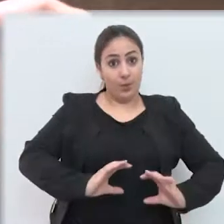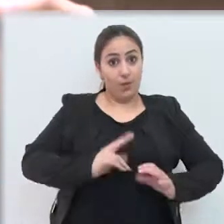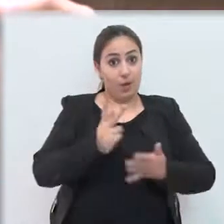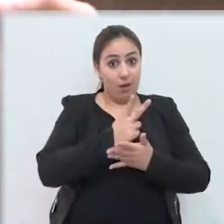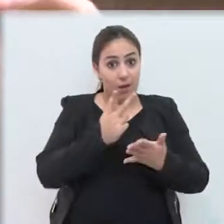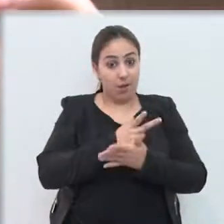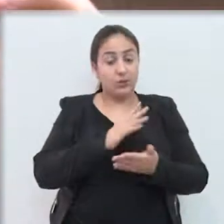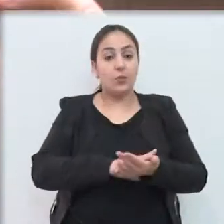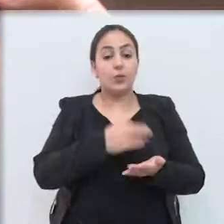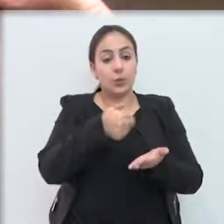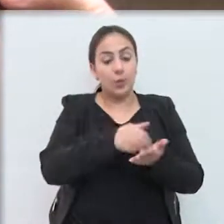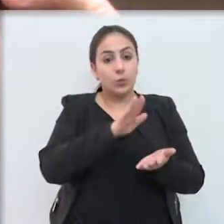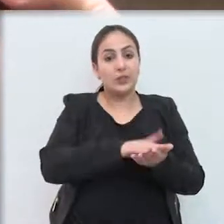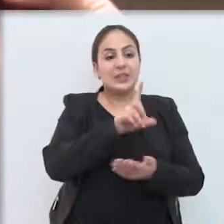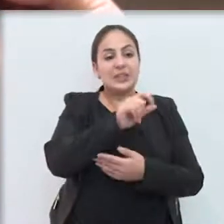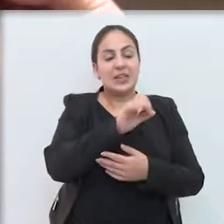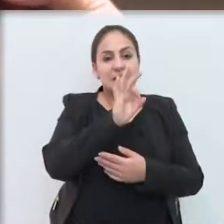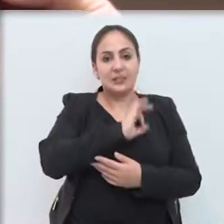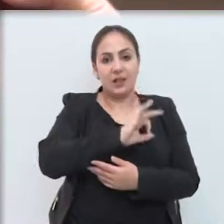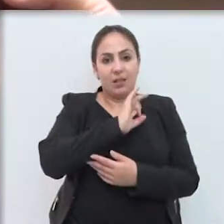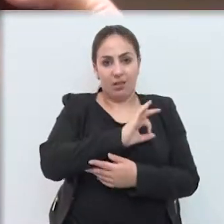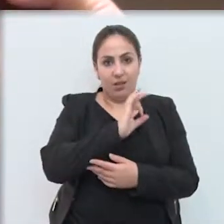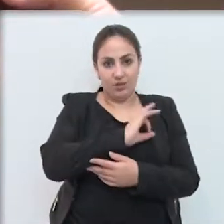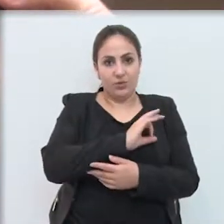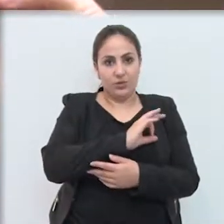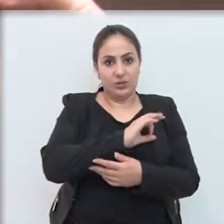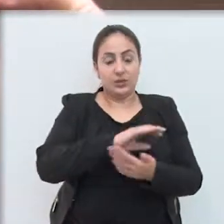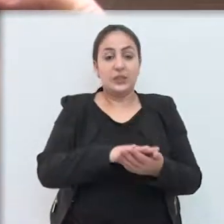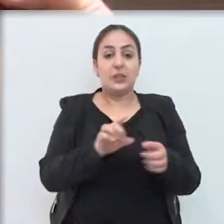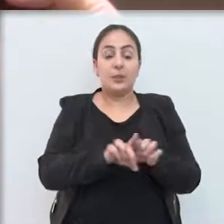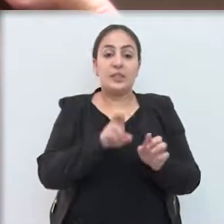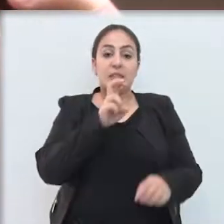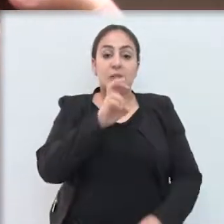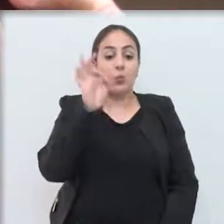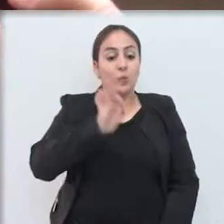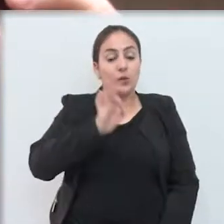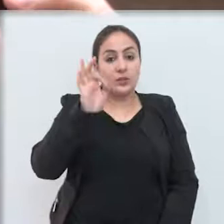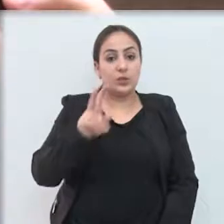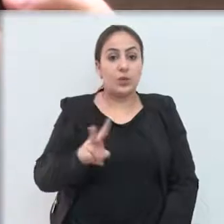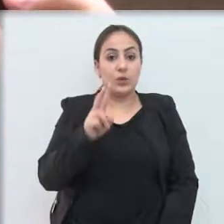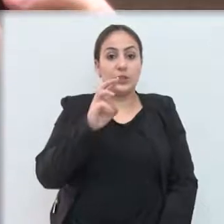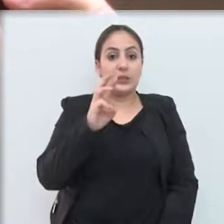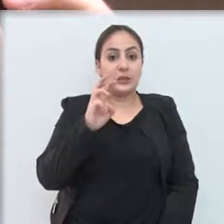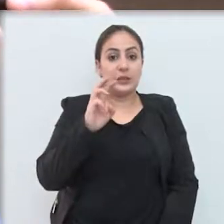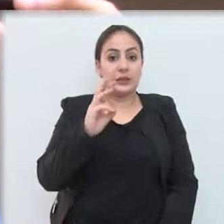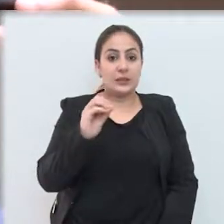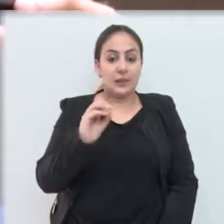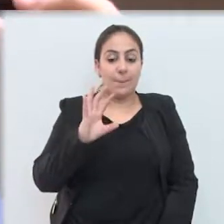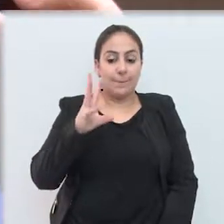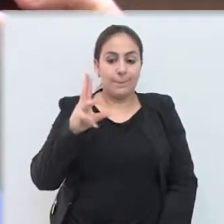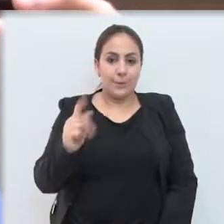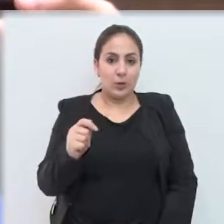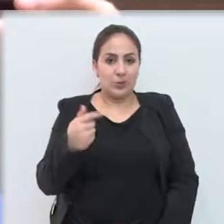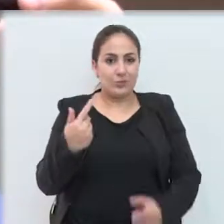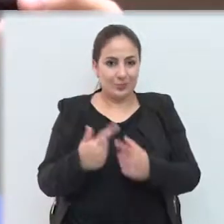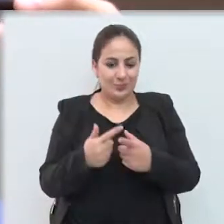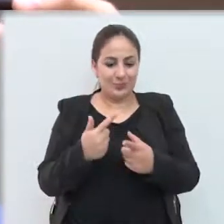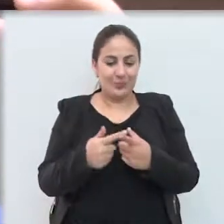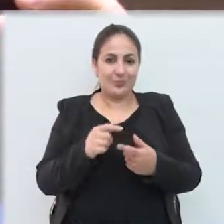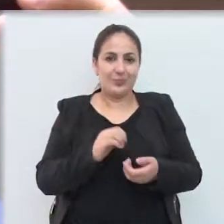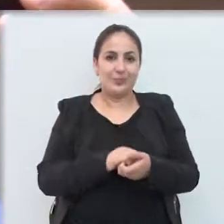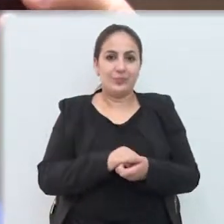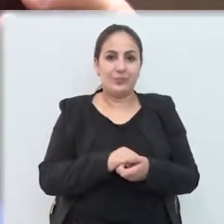fixou uma indenização de 5% deste valor de 30 milhões por conta dessa conduta de má-fé.